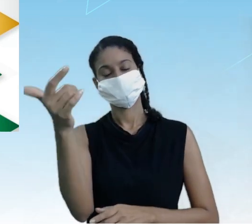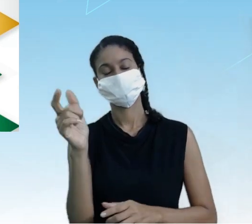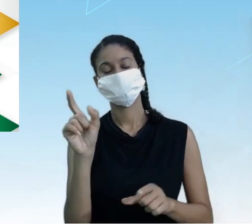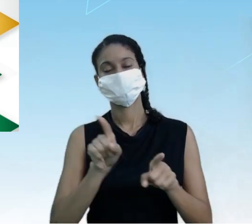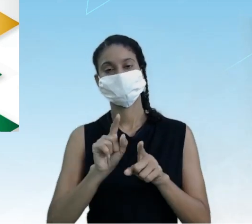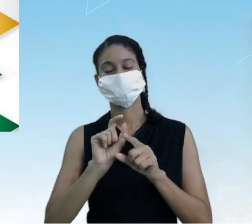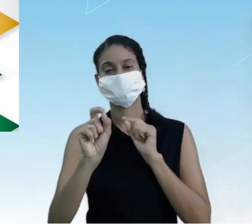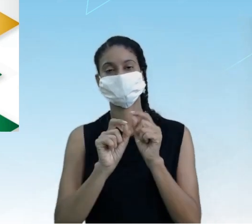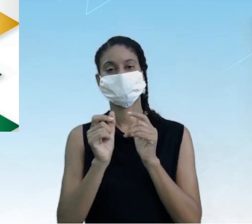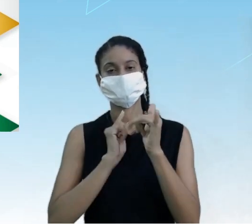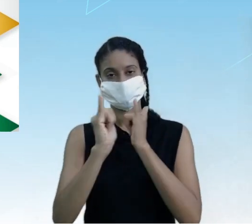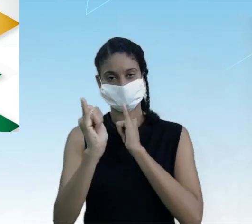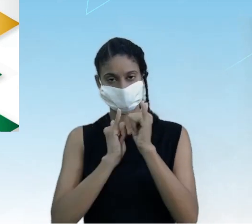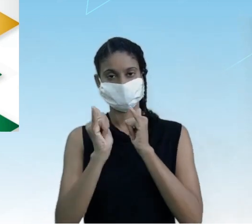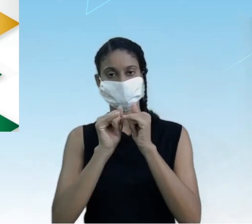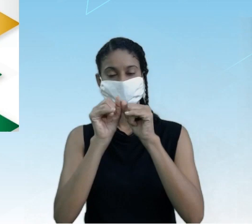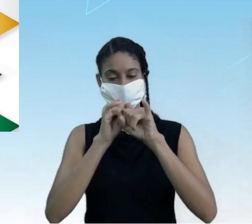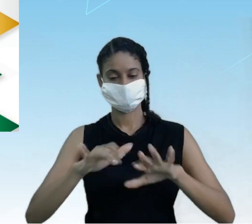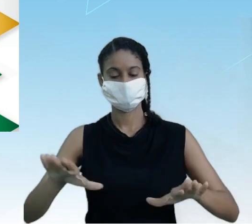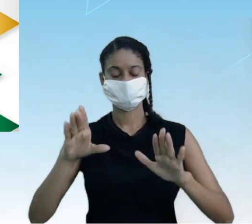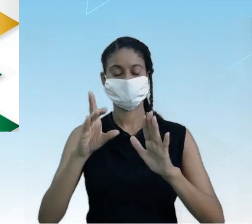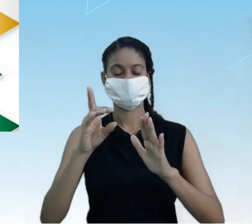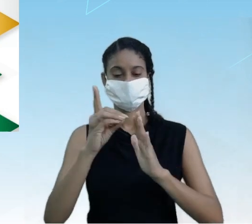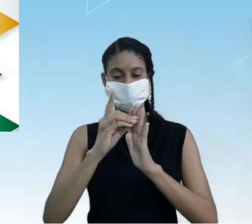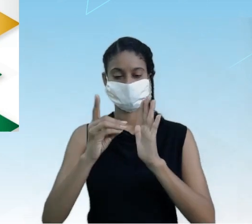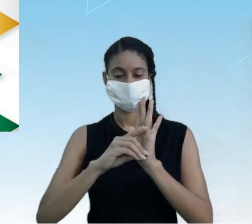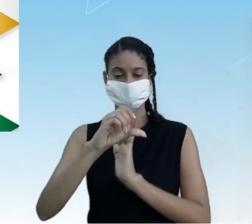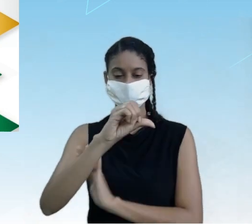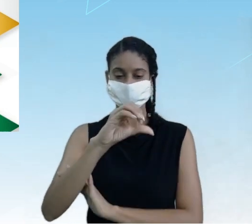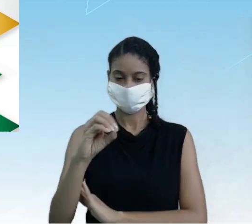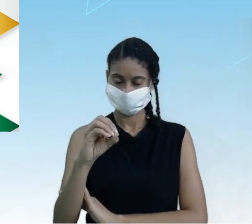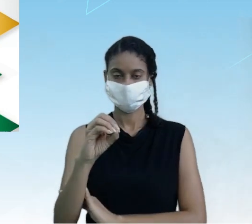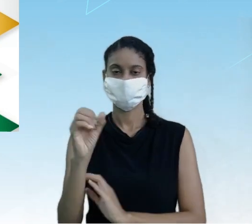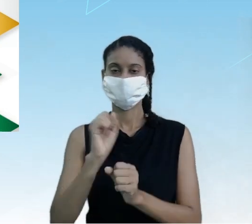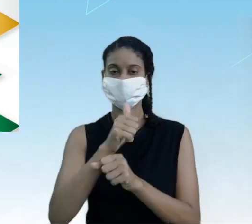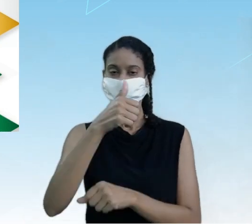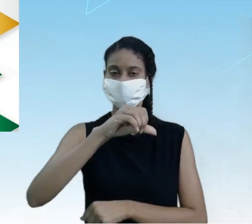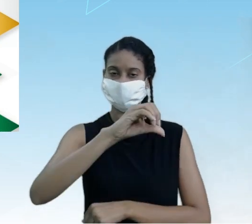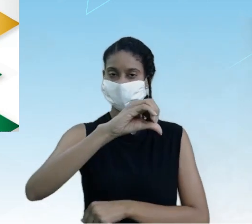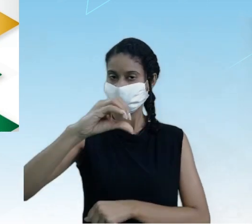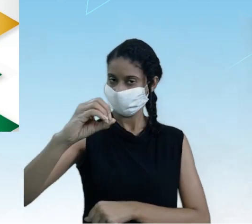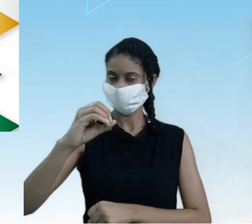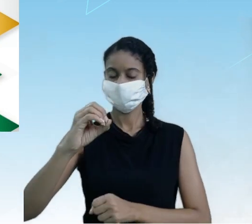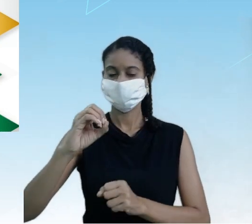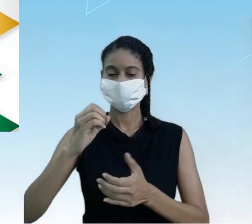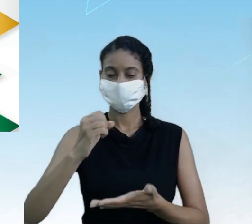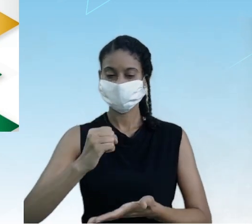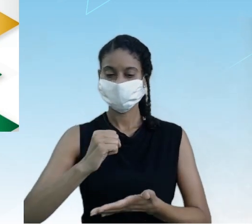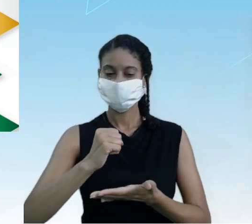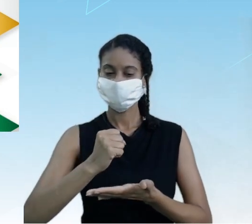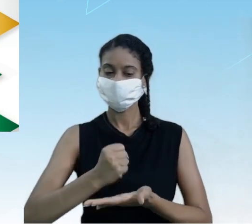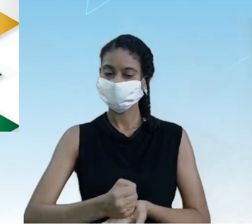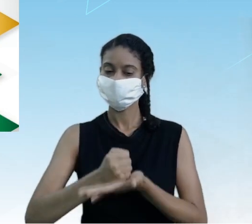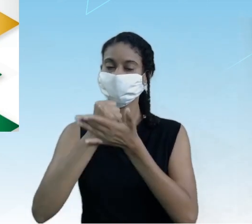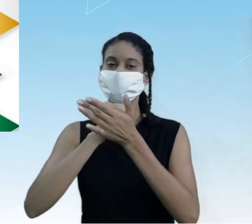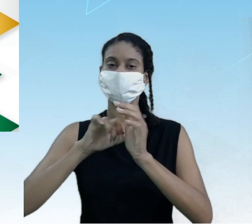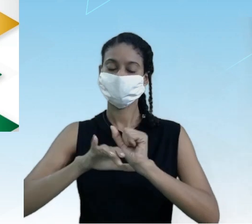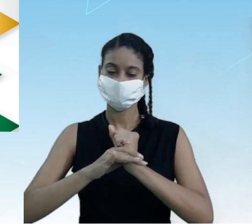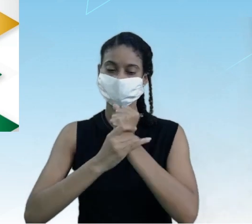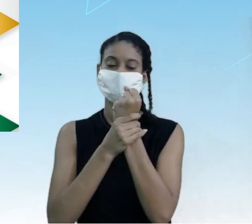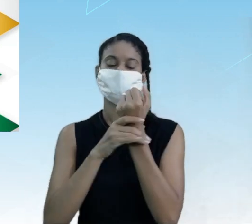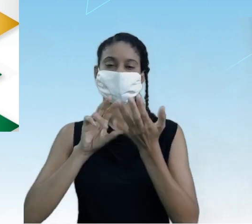a internet na década de 90, que ela vai ajudar a consolidar o inglês como essa